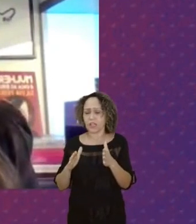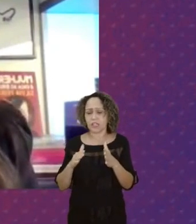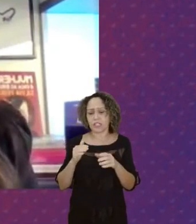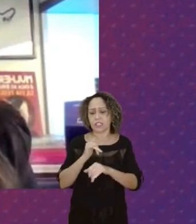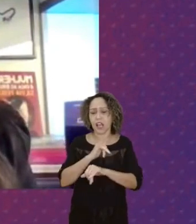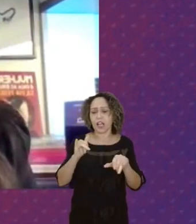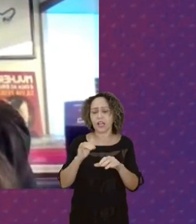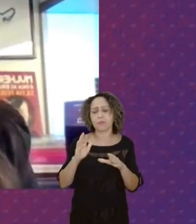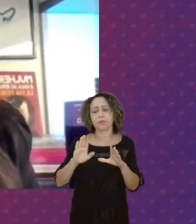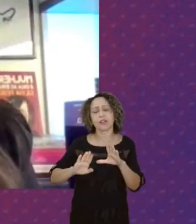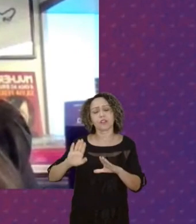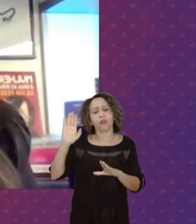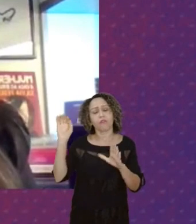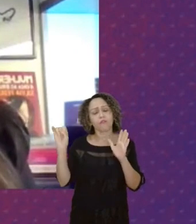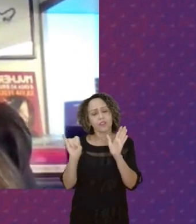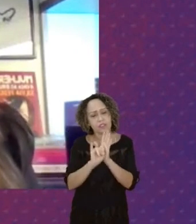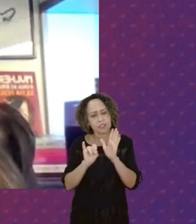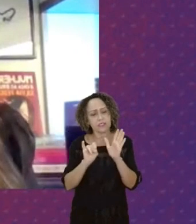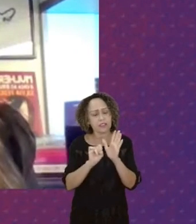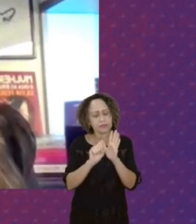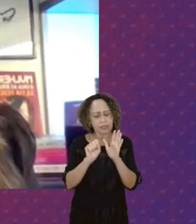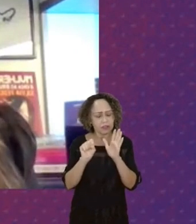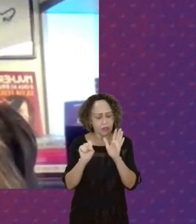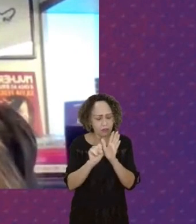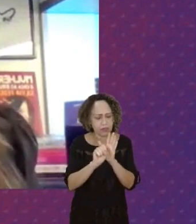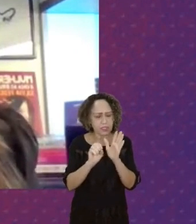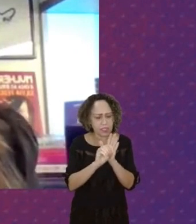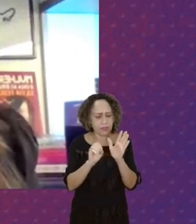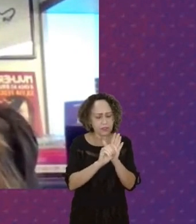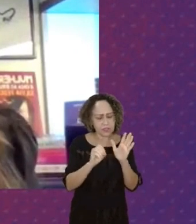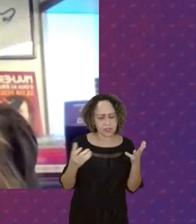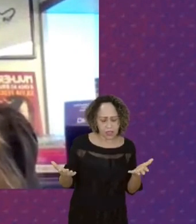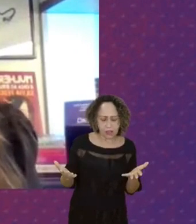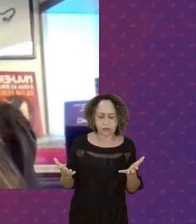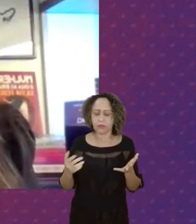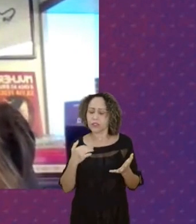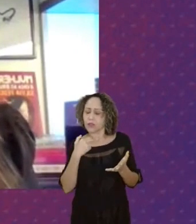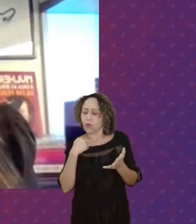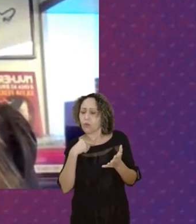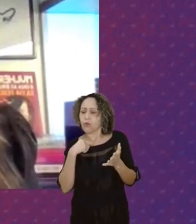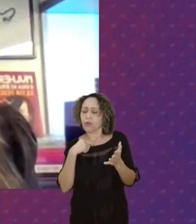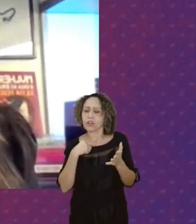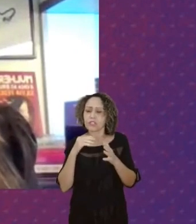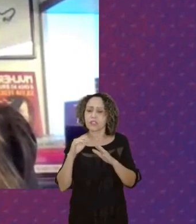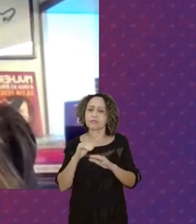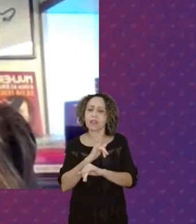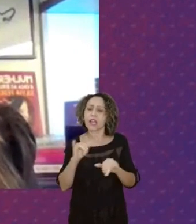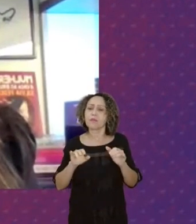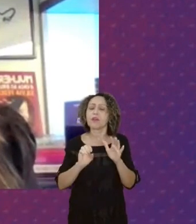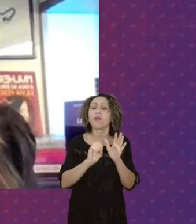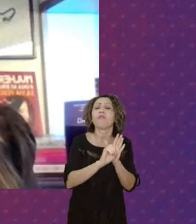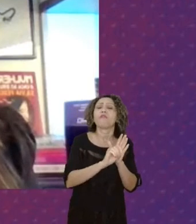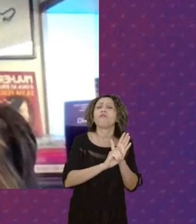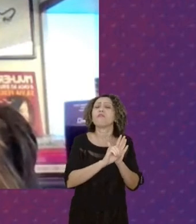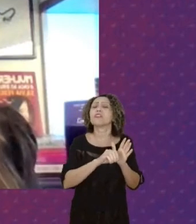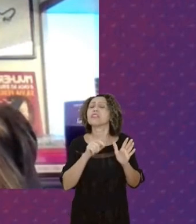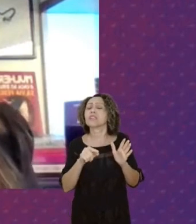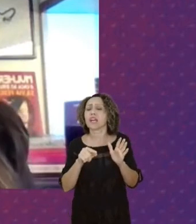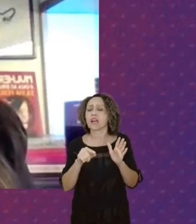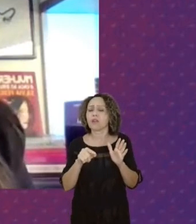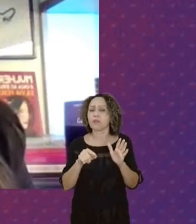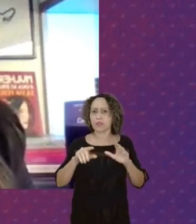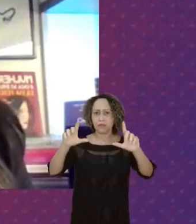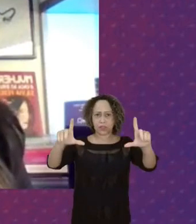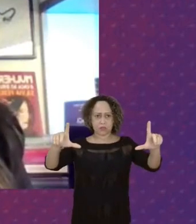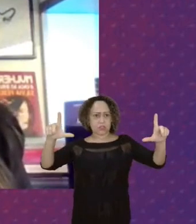proibido durante a pré-campanha. Então, por exemplo, olha, não pode na campanha oficial fazer outdoor anunciando a sua candidatura.